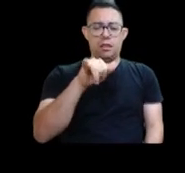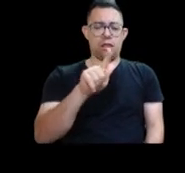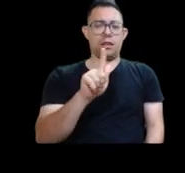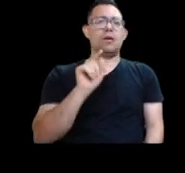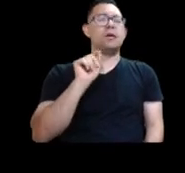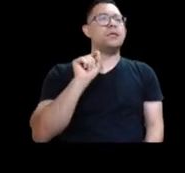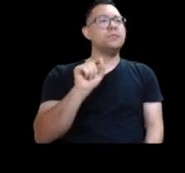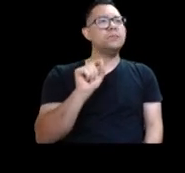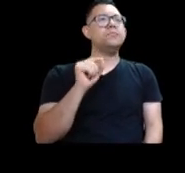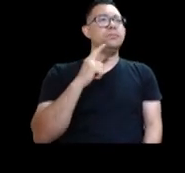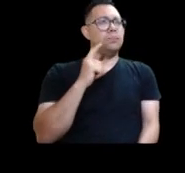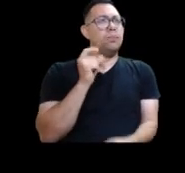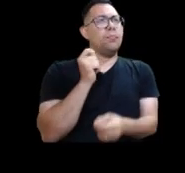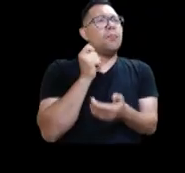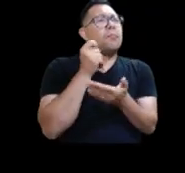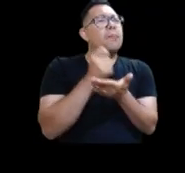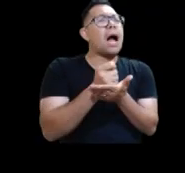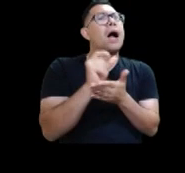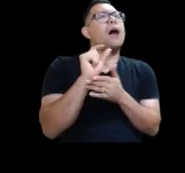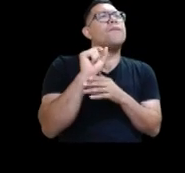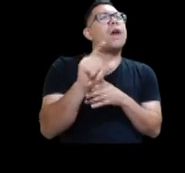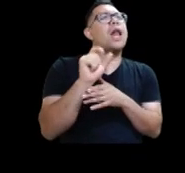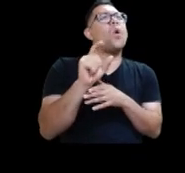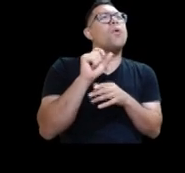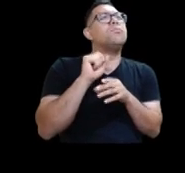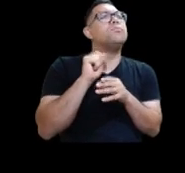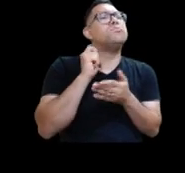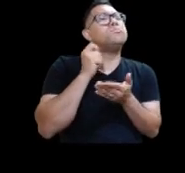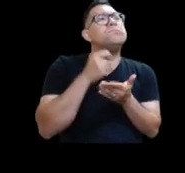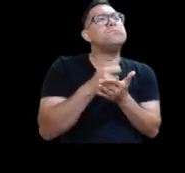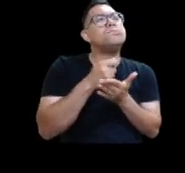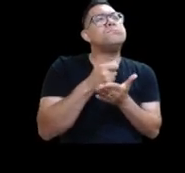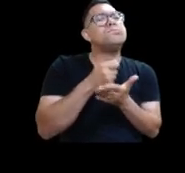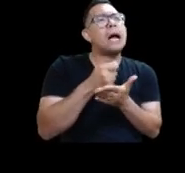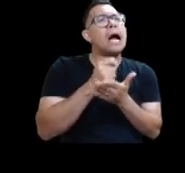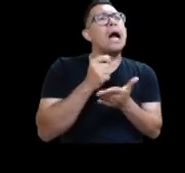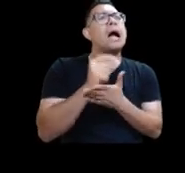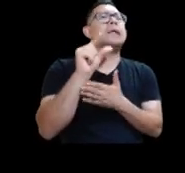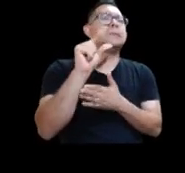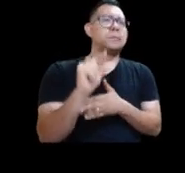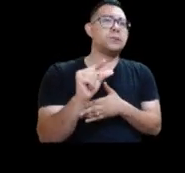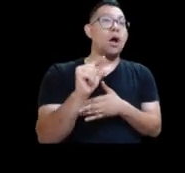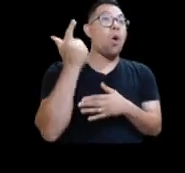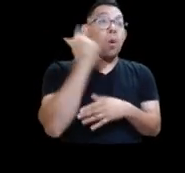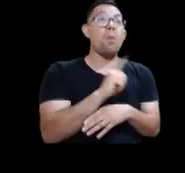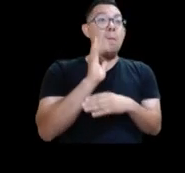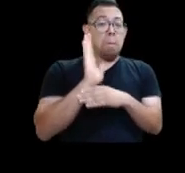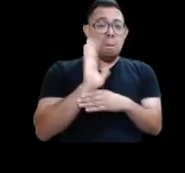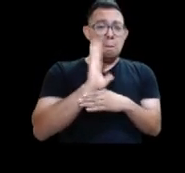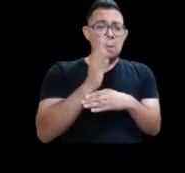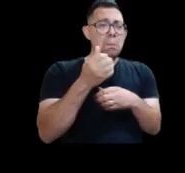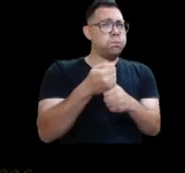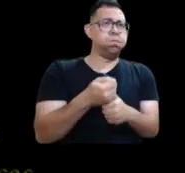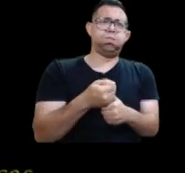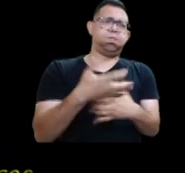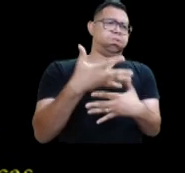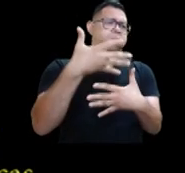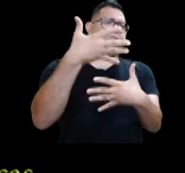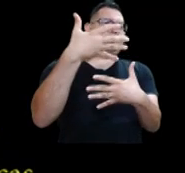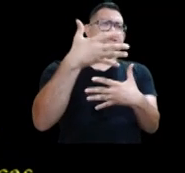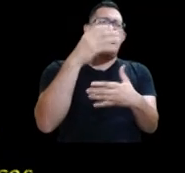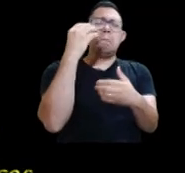streaming, gratuitamente ou por um valor relativamente pequeno, as pessoas conseguiram assistir uma variedade